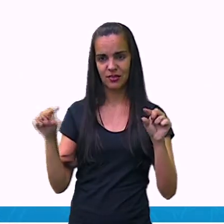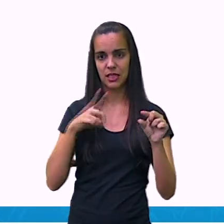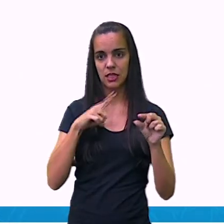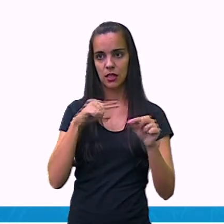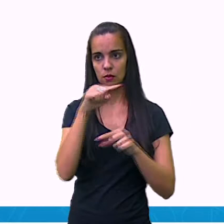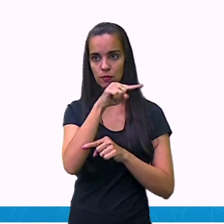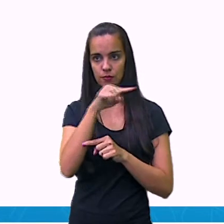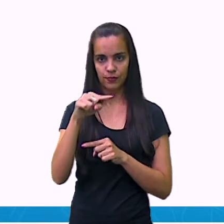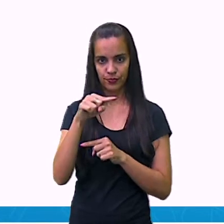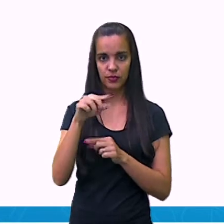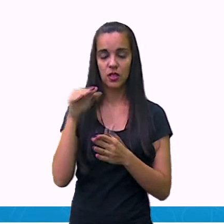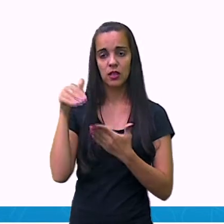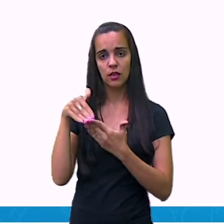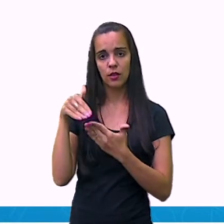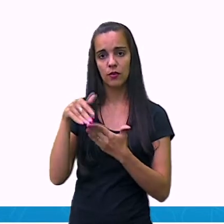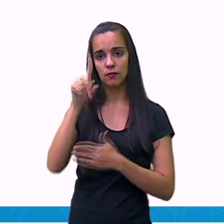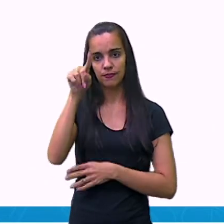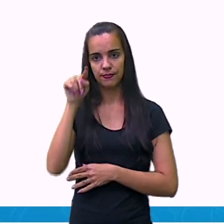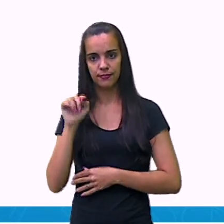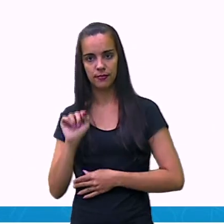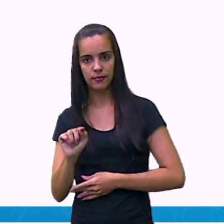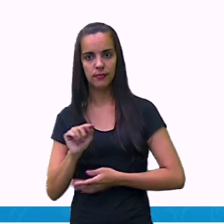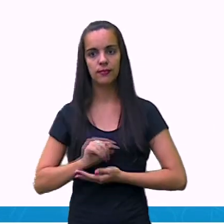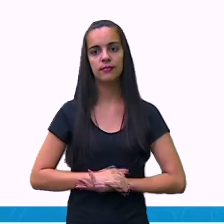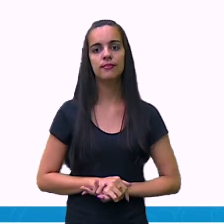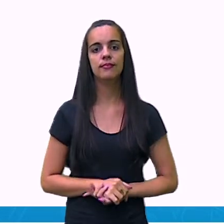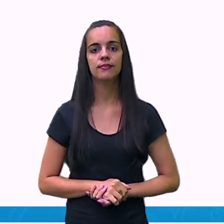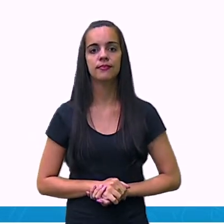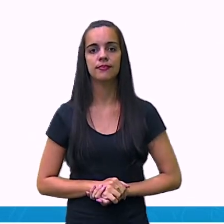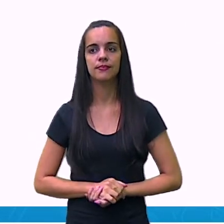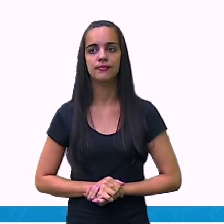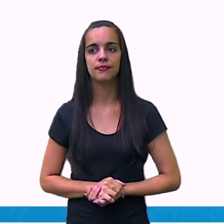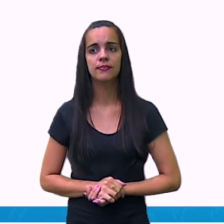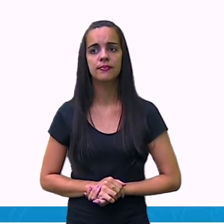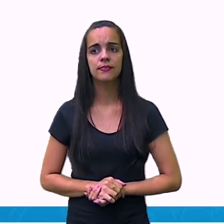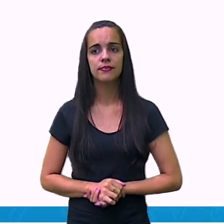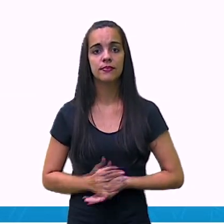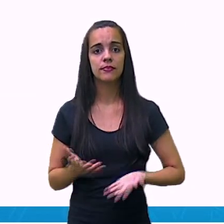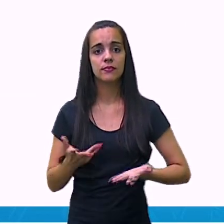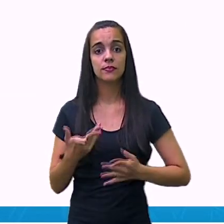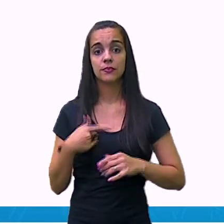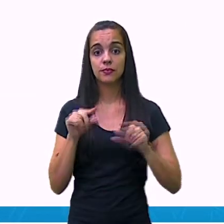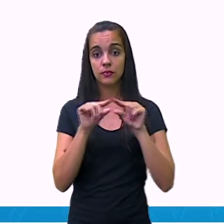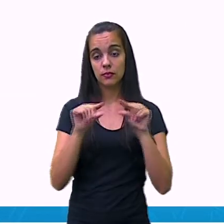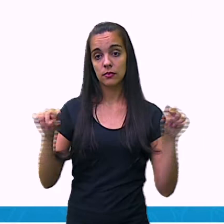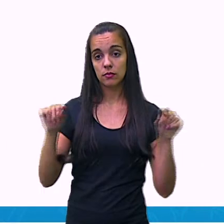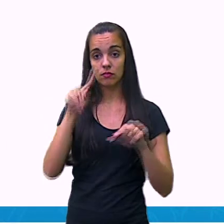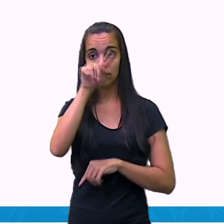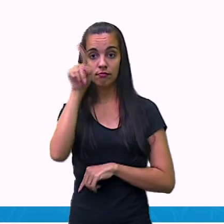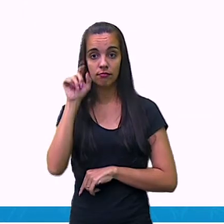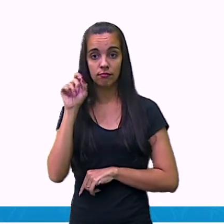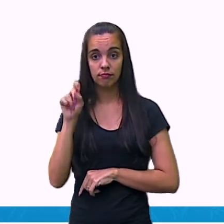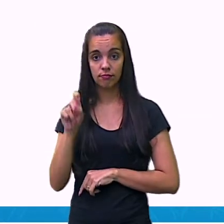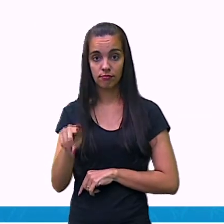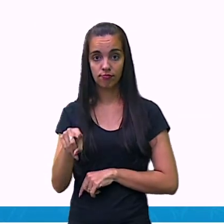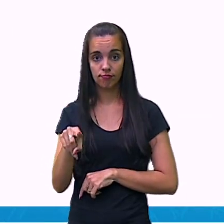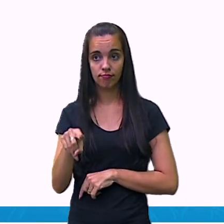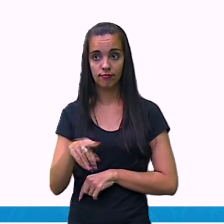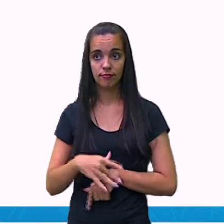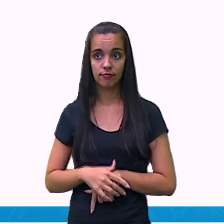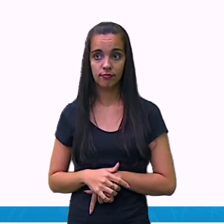algo e ao final dela nós utilizamos essa pontuação. Uma frase interrogativa,